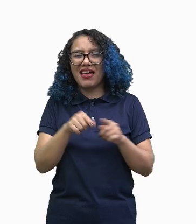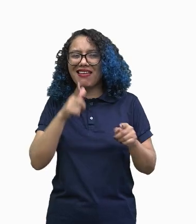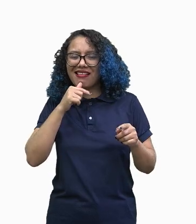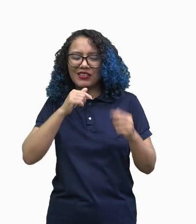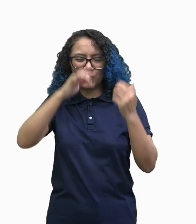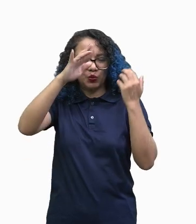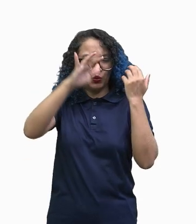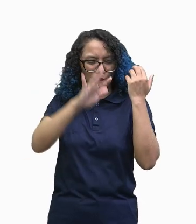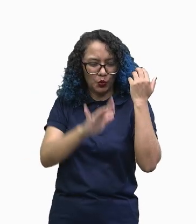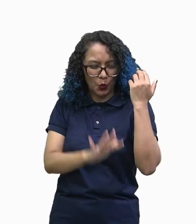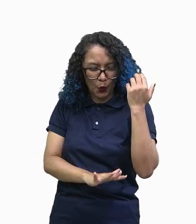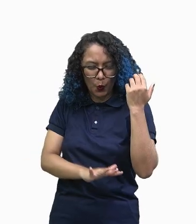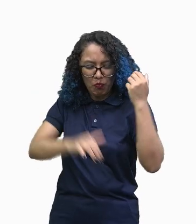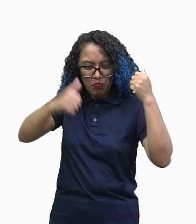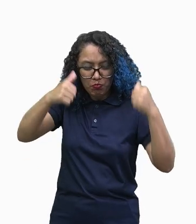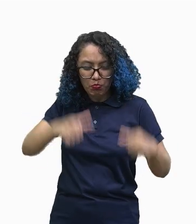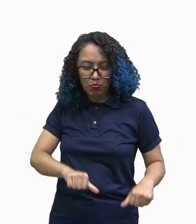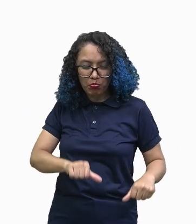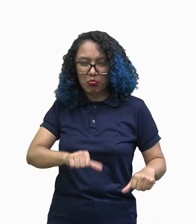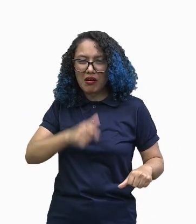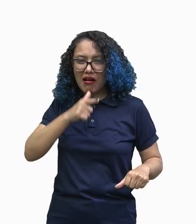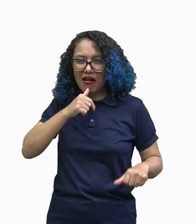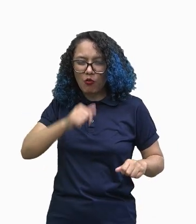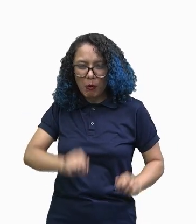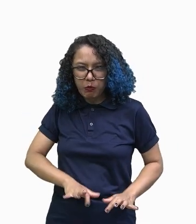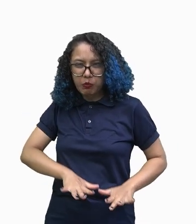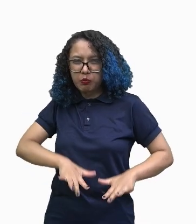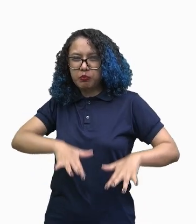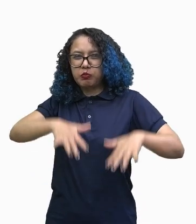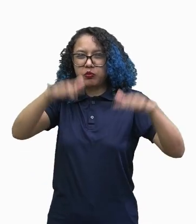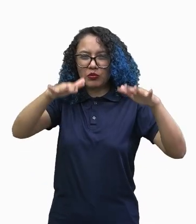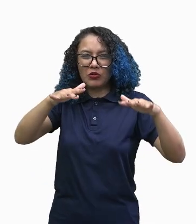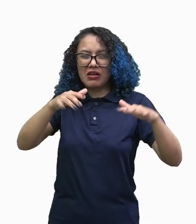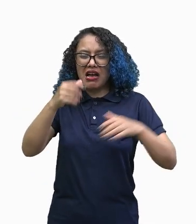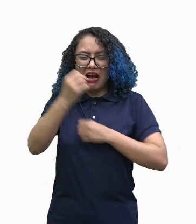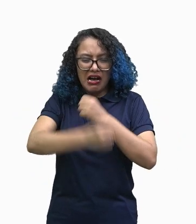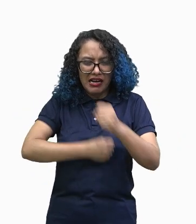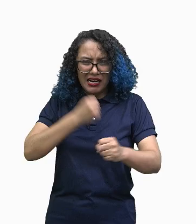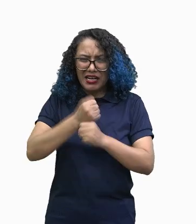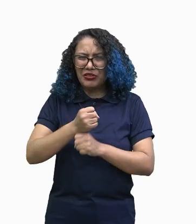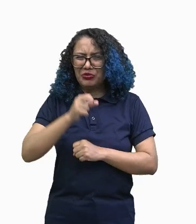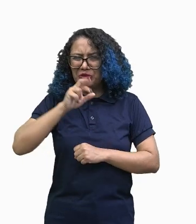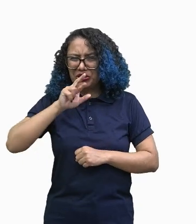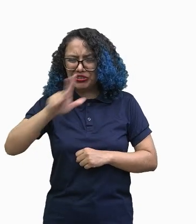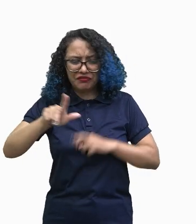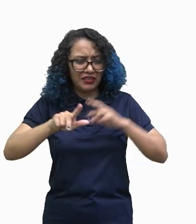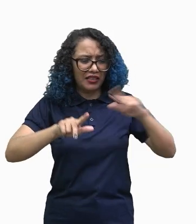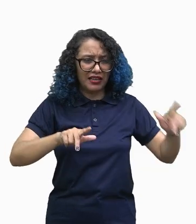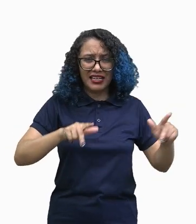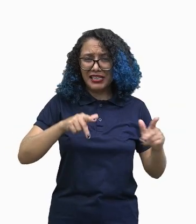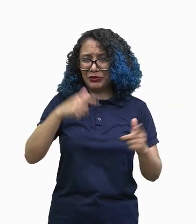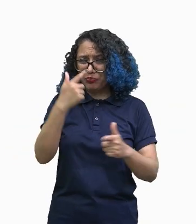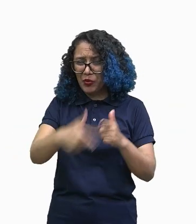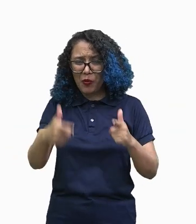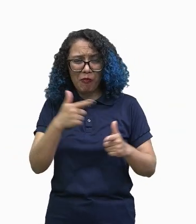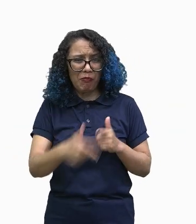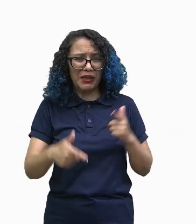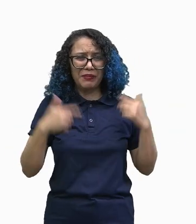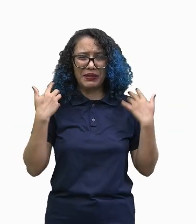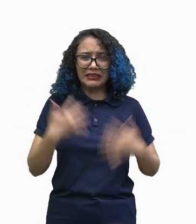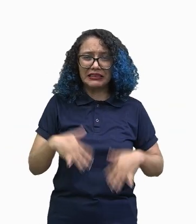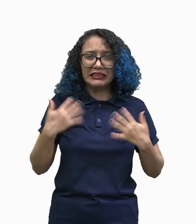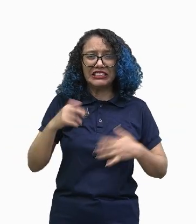extrema cheia, Isso mesmo. e todo ano é uma coisa diferente, uma é uma catástrofe, novidade. né? Todo ano uma novidade. É isso